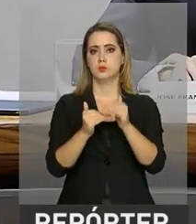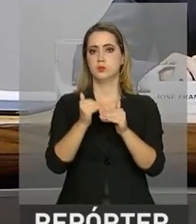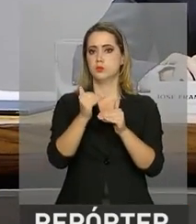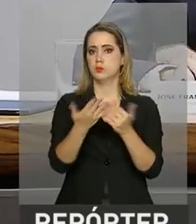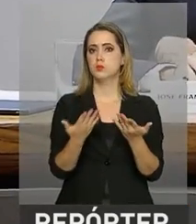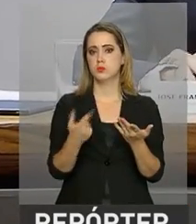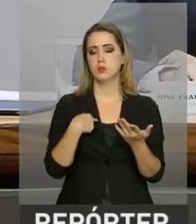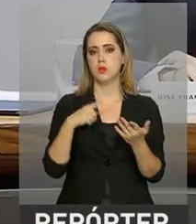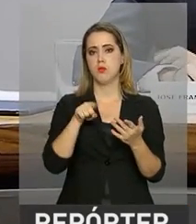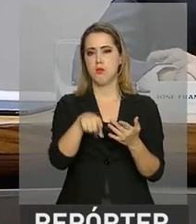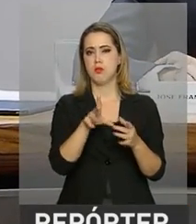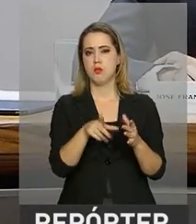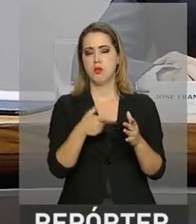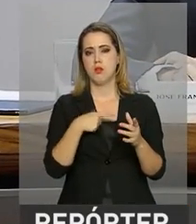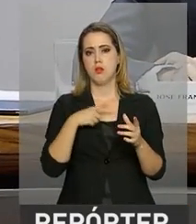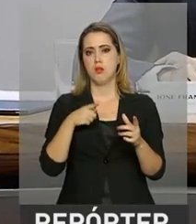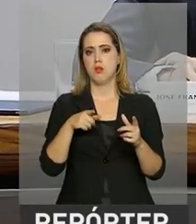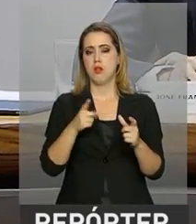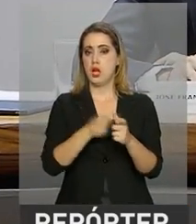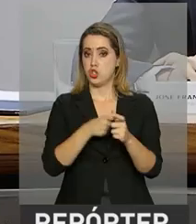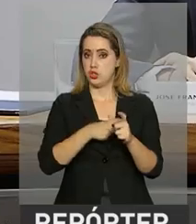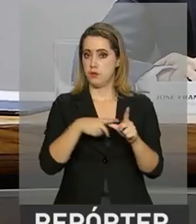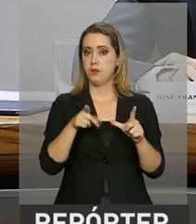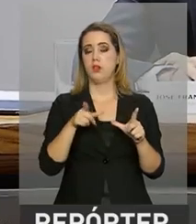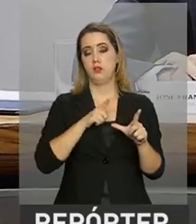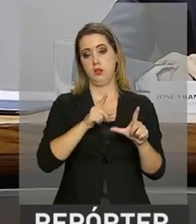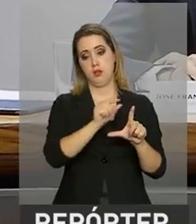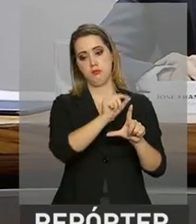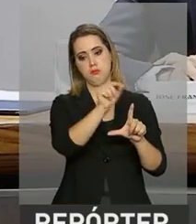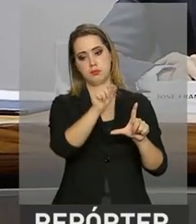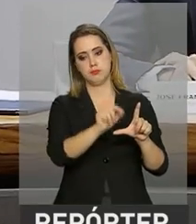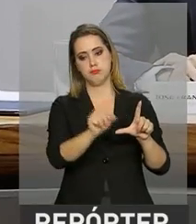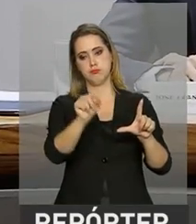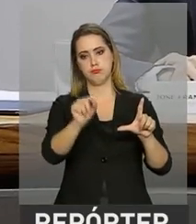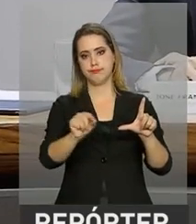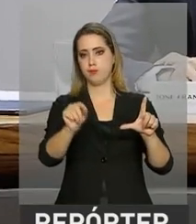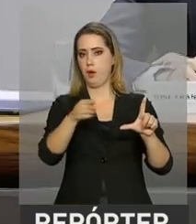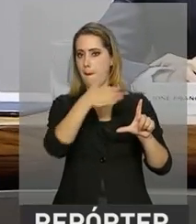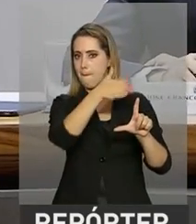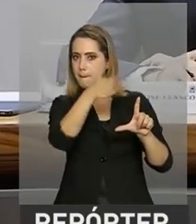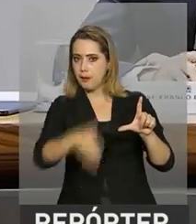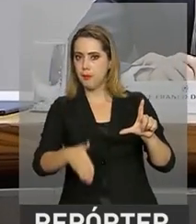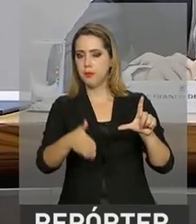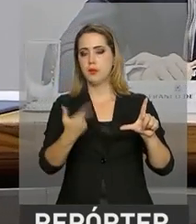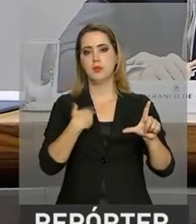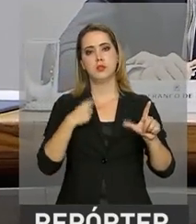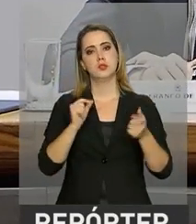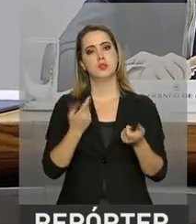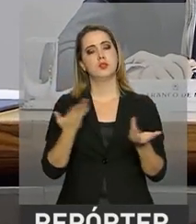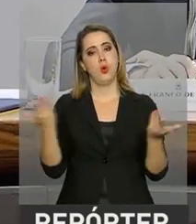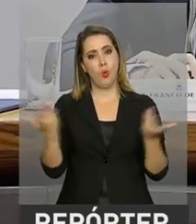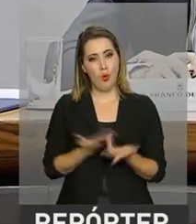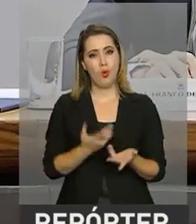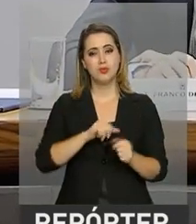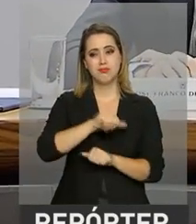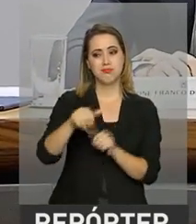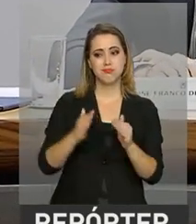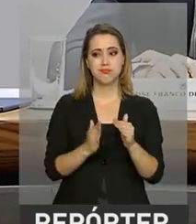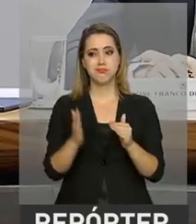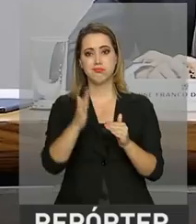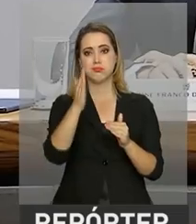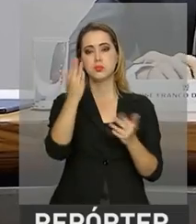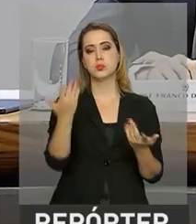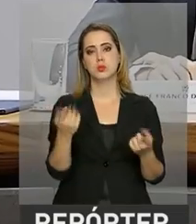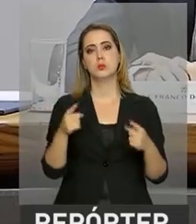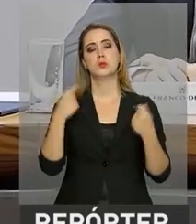declínio desse percentual de dívida PIB, que é bem sabido que nós temos aí uma trajetória ascendente nos últimos